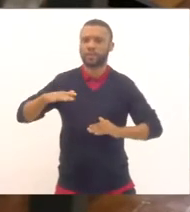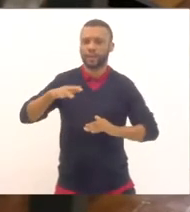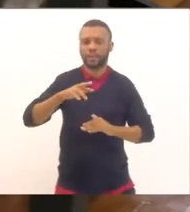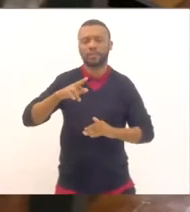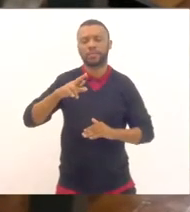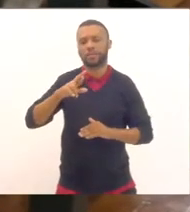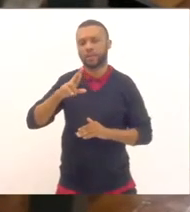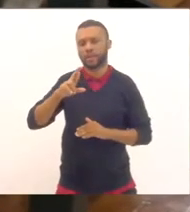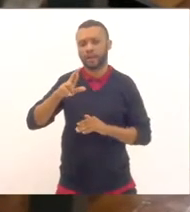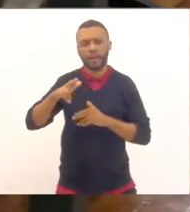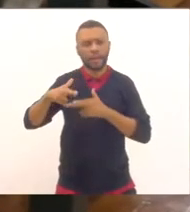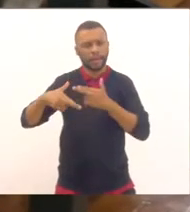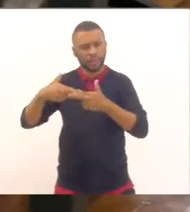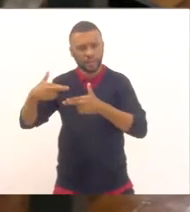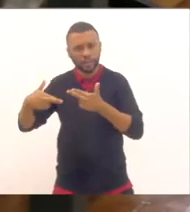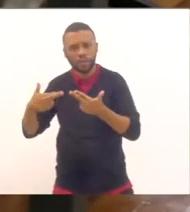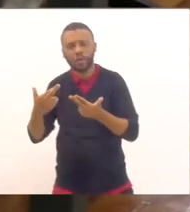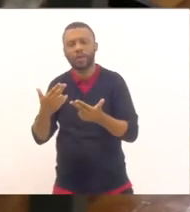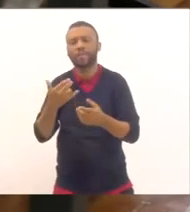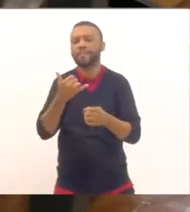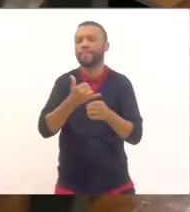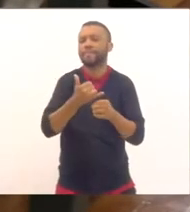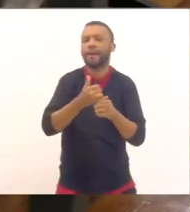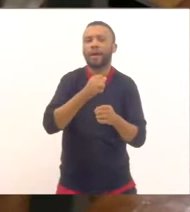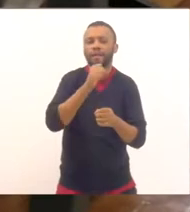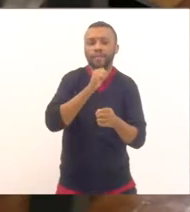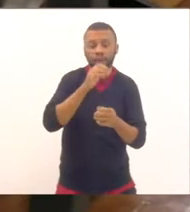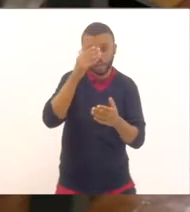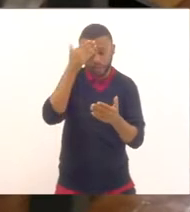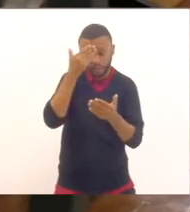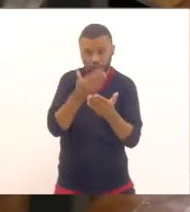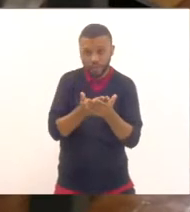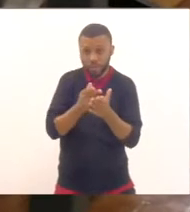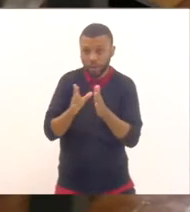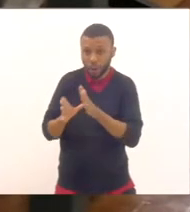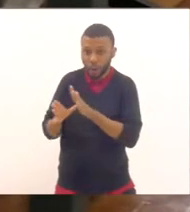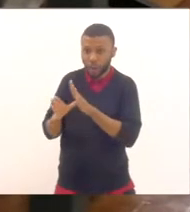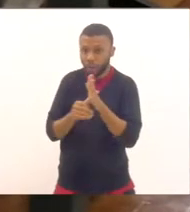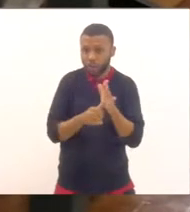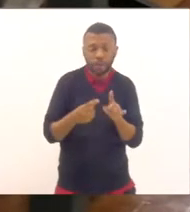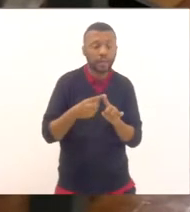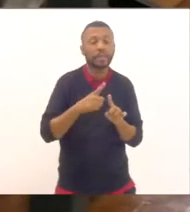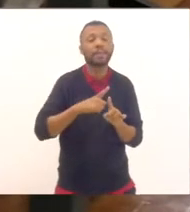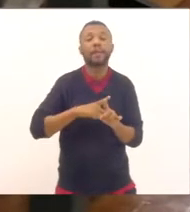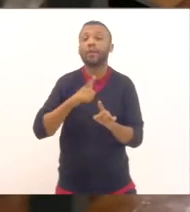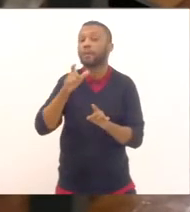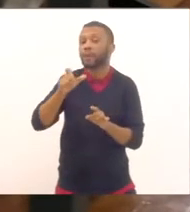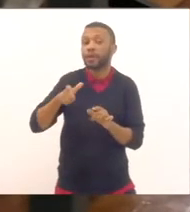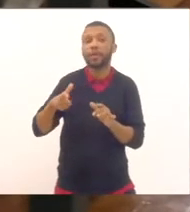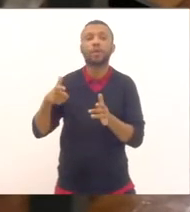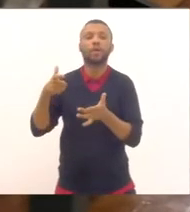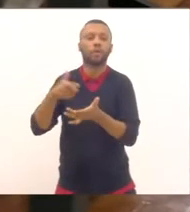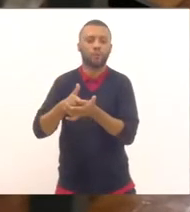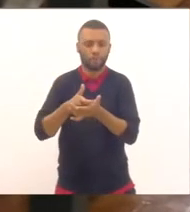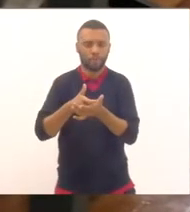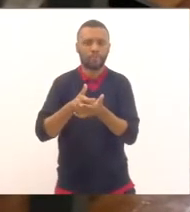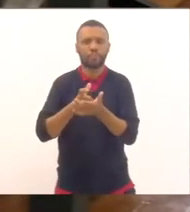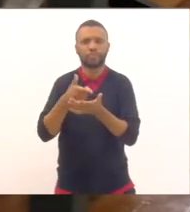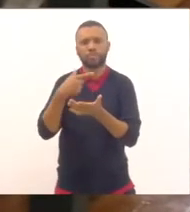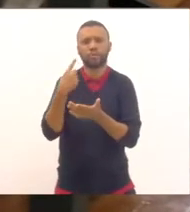véu Verde a gente acredita que só tem o furto Por que alguém compra então o o